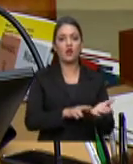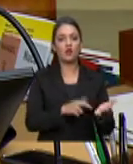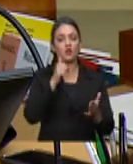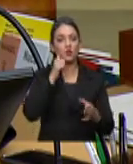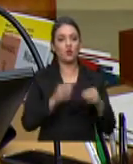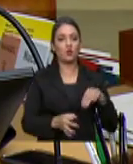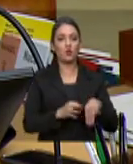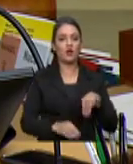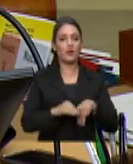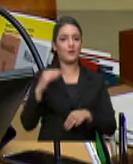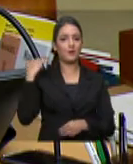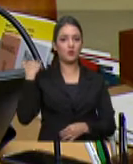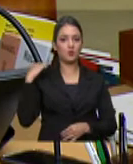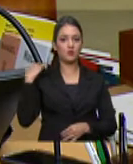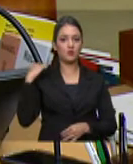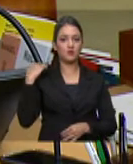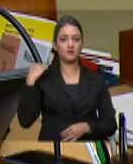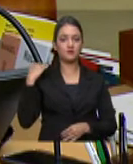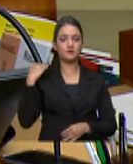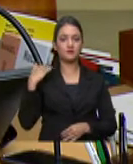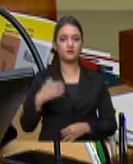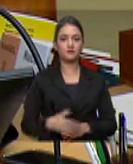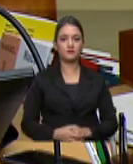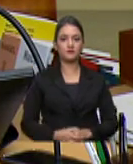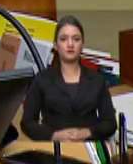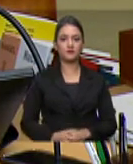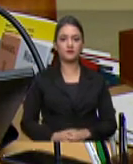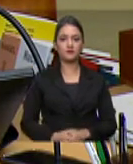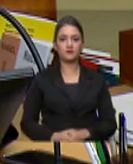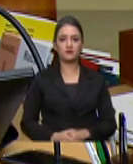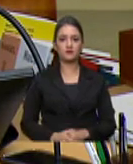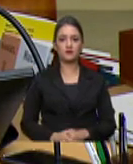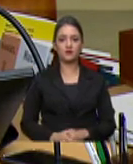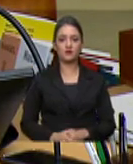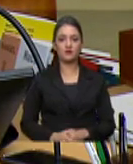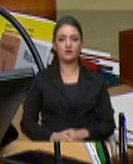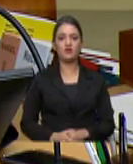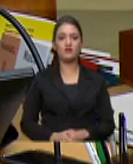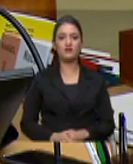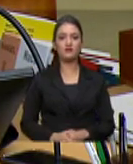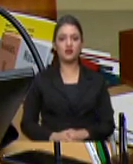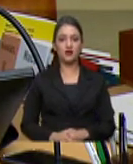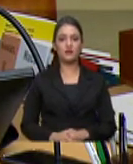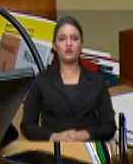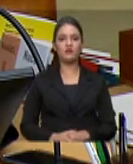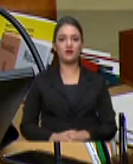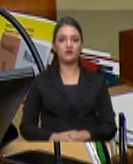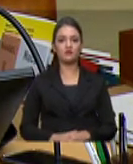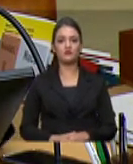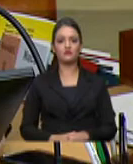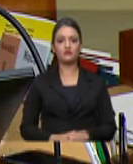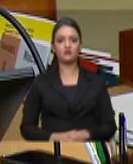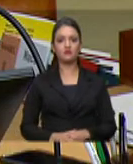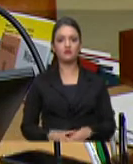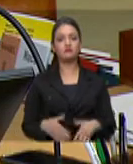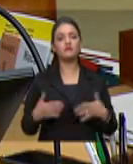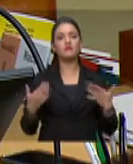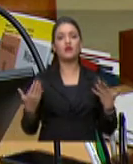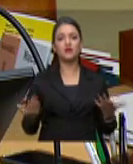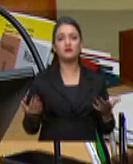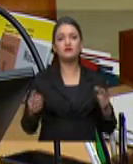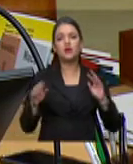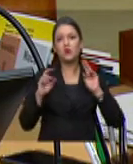e no tocante à questão em discussão, eu anoto